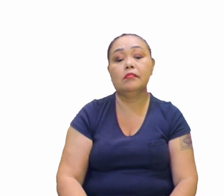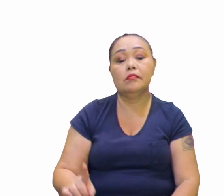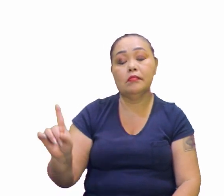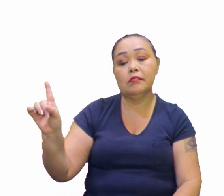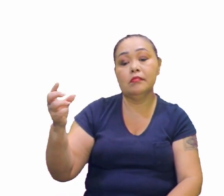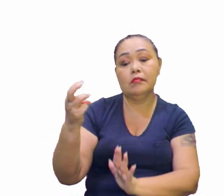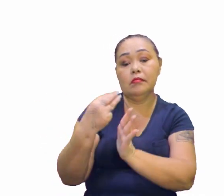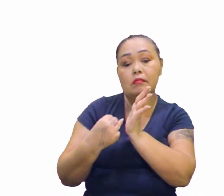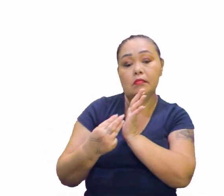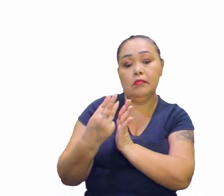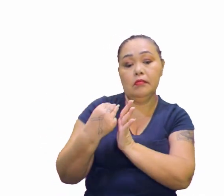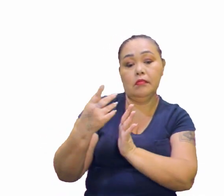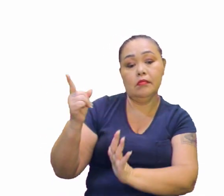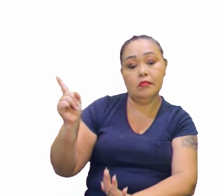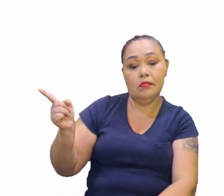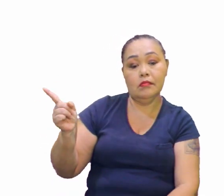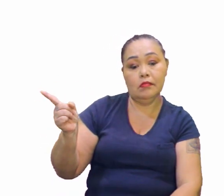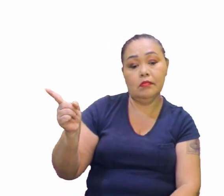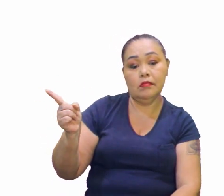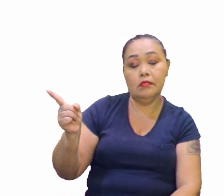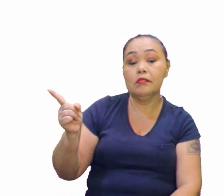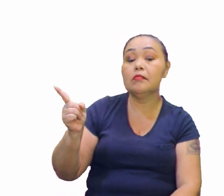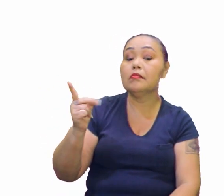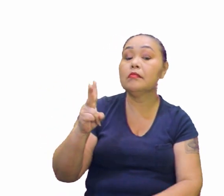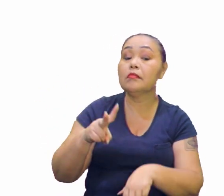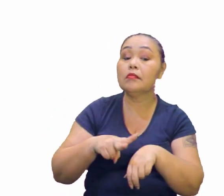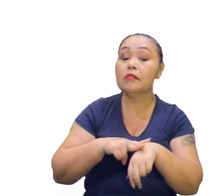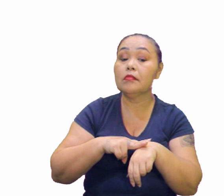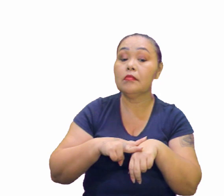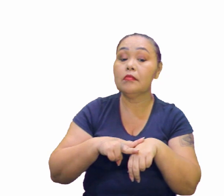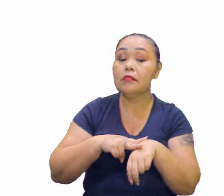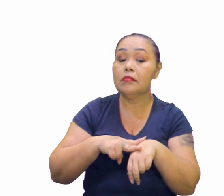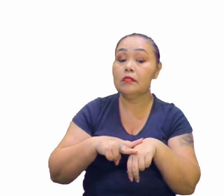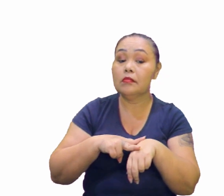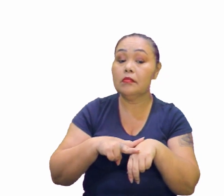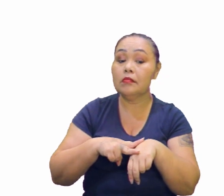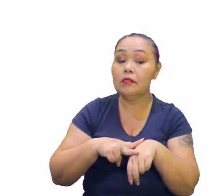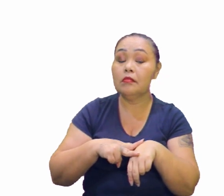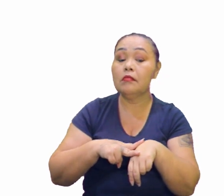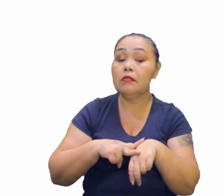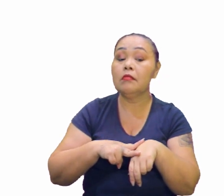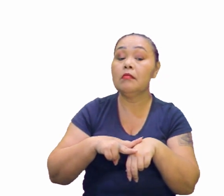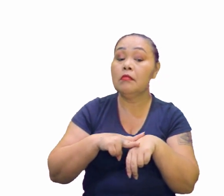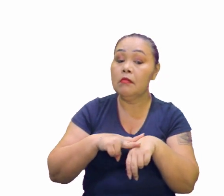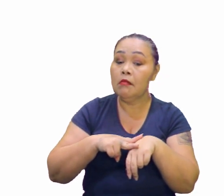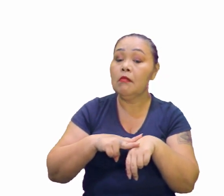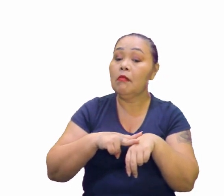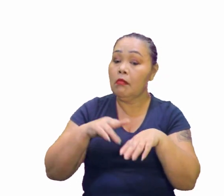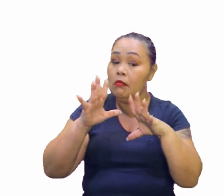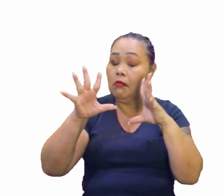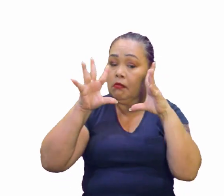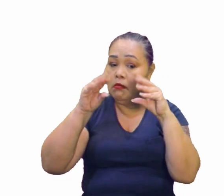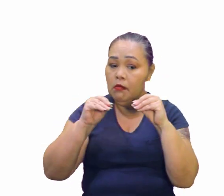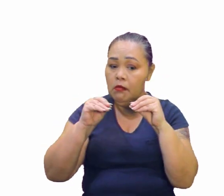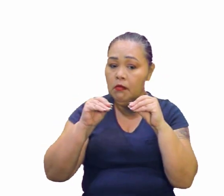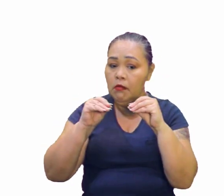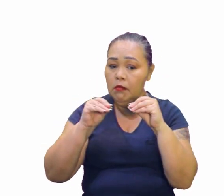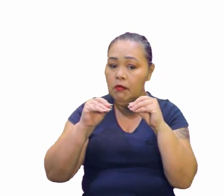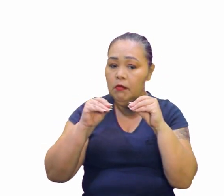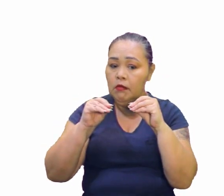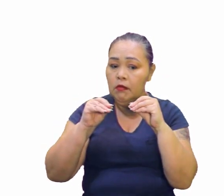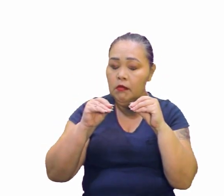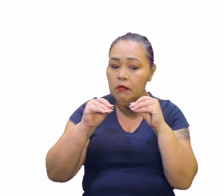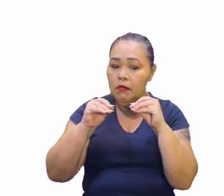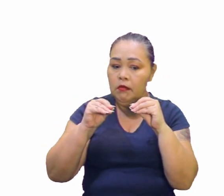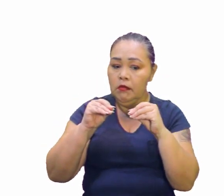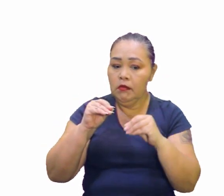Este mapa que você está vendo, verde, tem uma parte verde e uma parte verde mais escura que eu vou